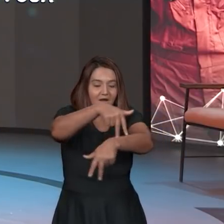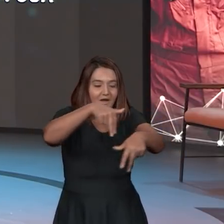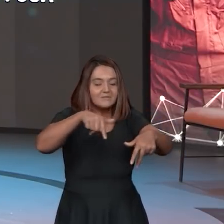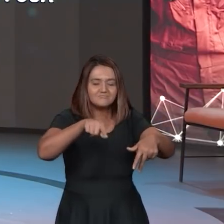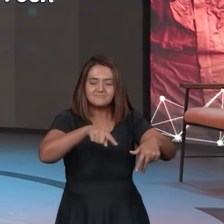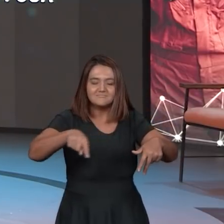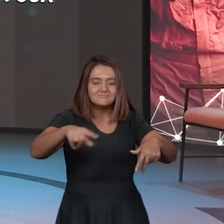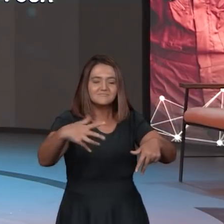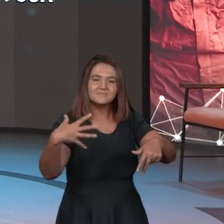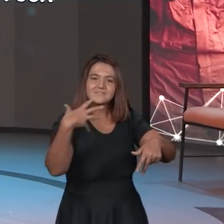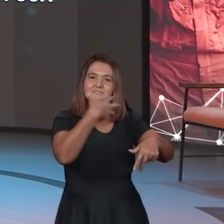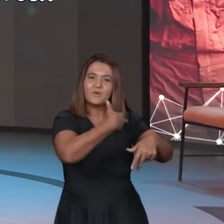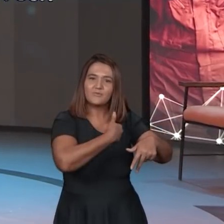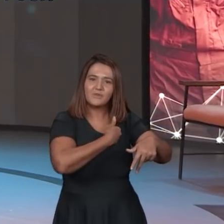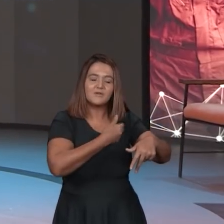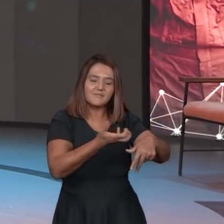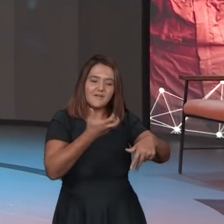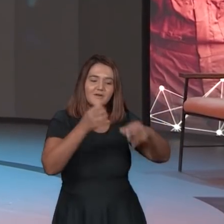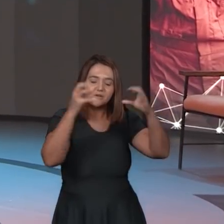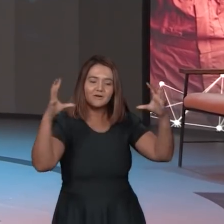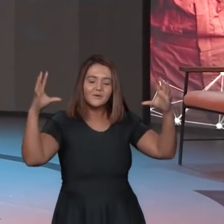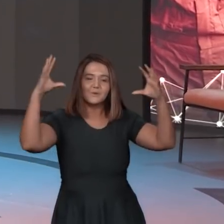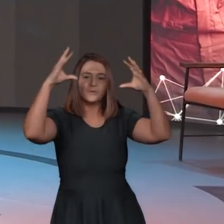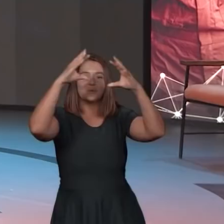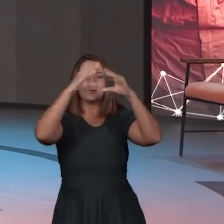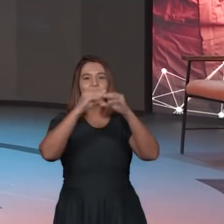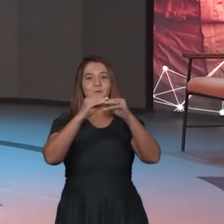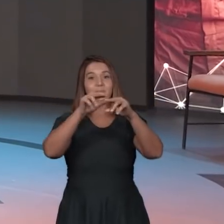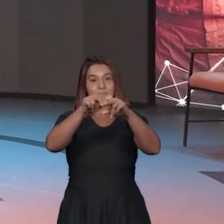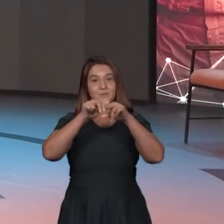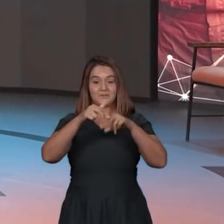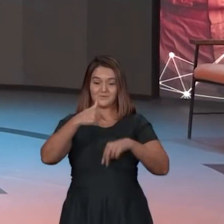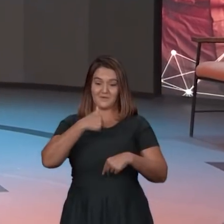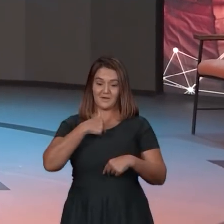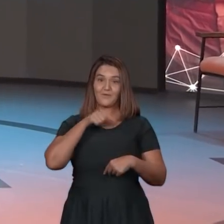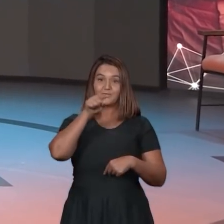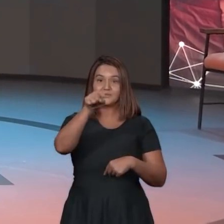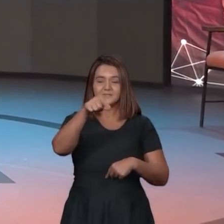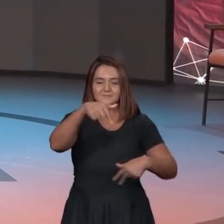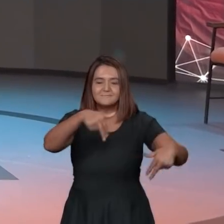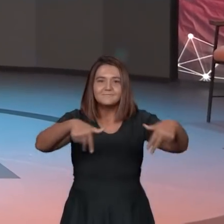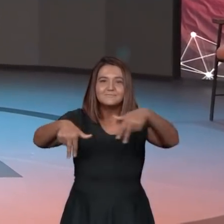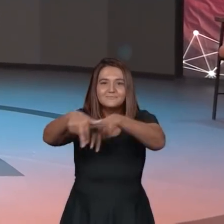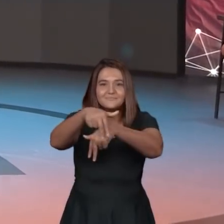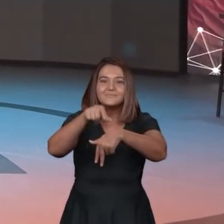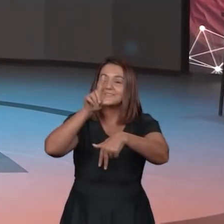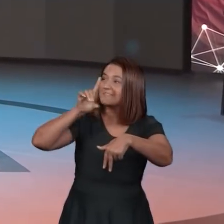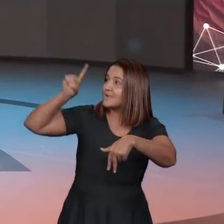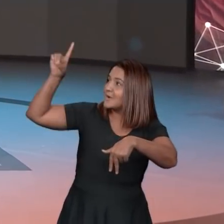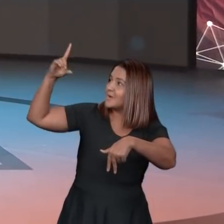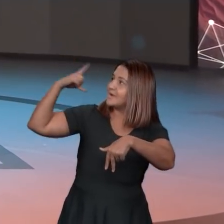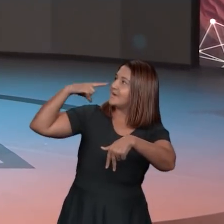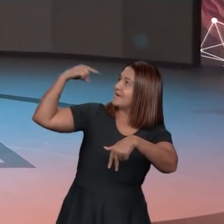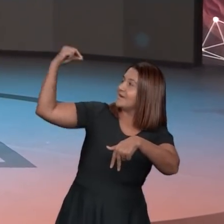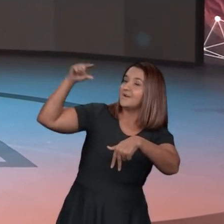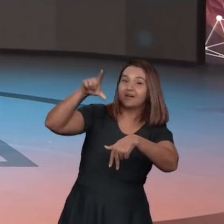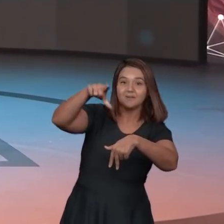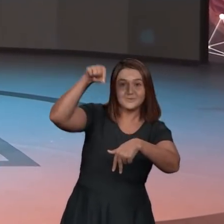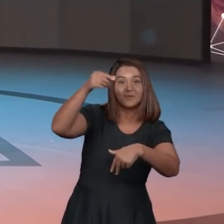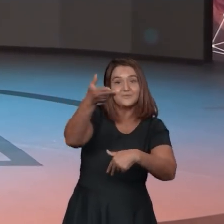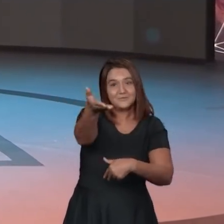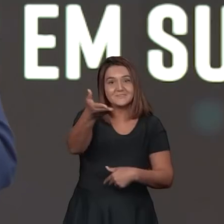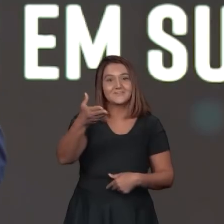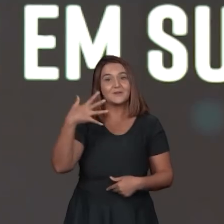irrepreensíveis em sua vinda. Então a Bíblia fala que Deus nos escolheu. Como é que eu entendo um texto desse? E outros que eu poderia